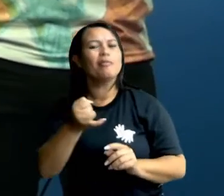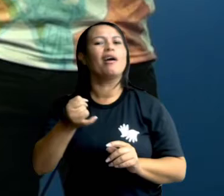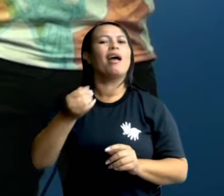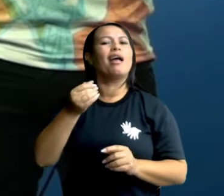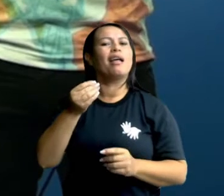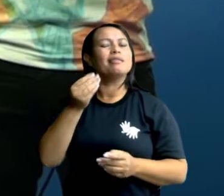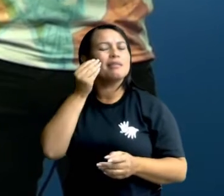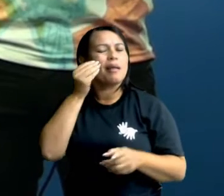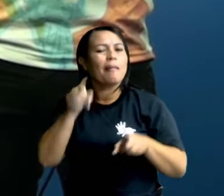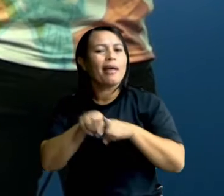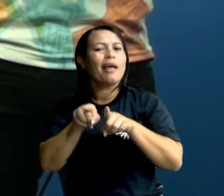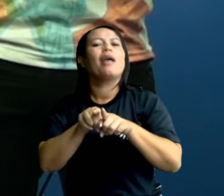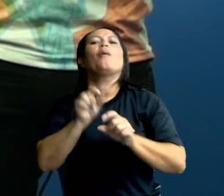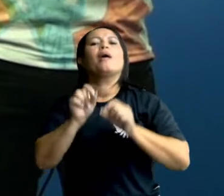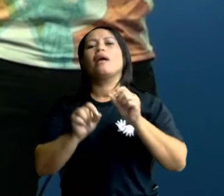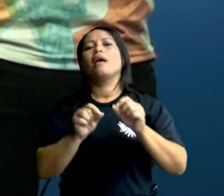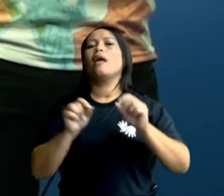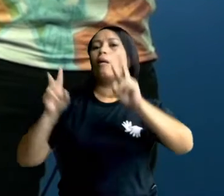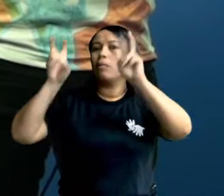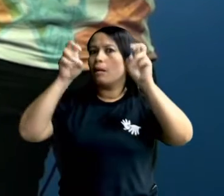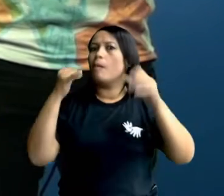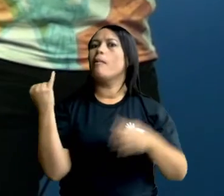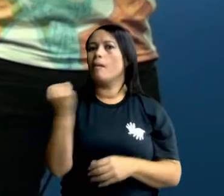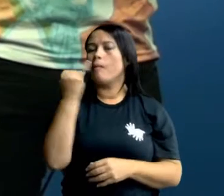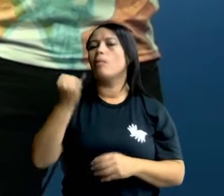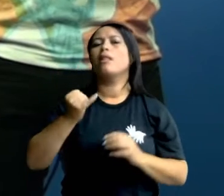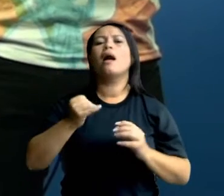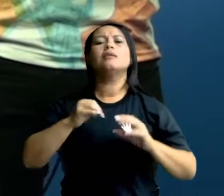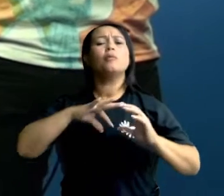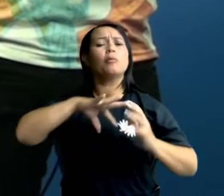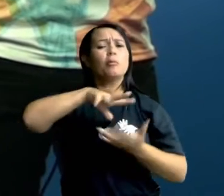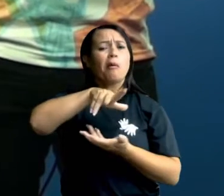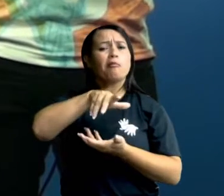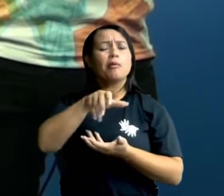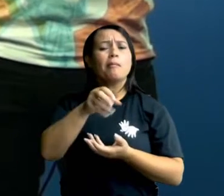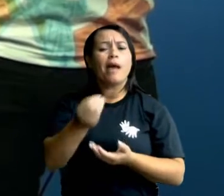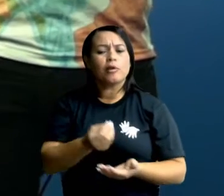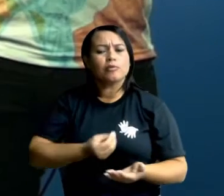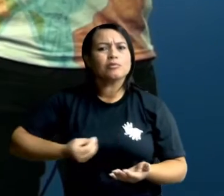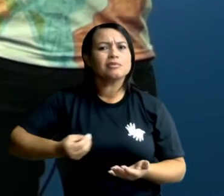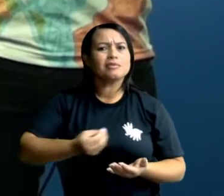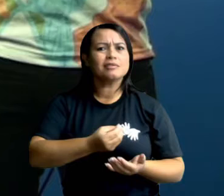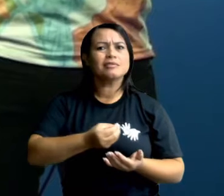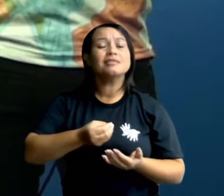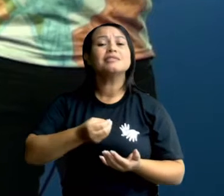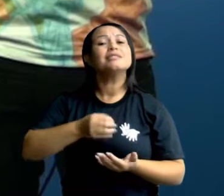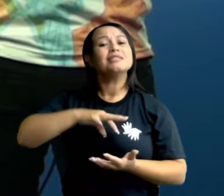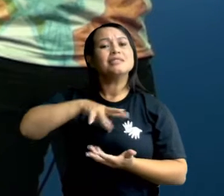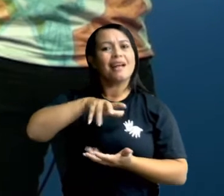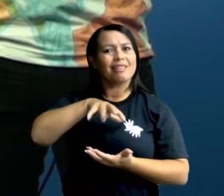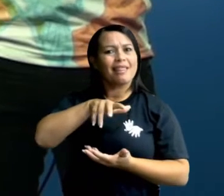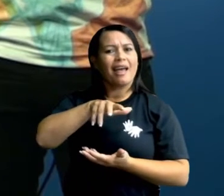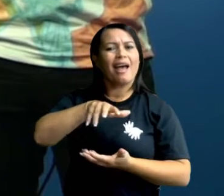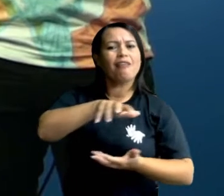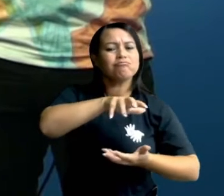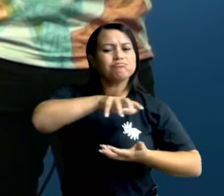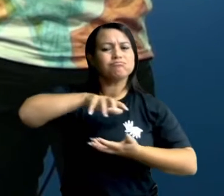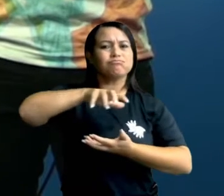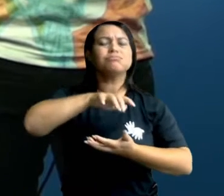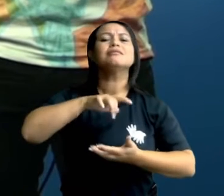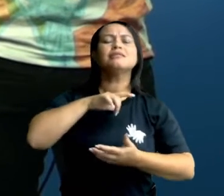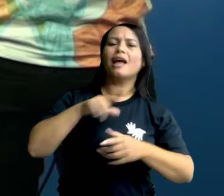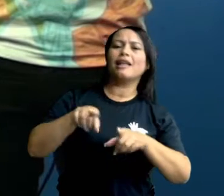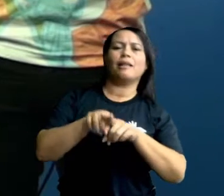um tema também importante, né? Falar sobre os movimentos da Terra é exatamente importante porque os movimentos que a Terra realiza